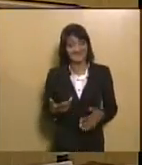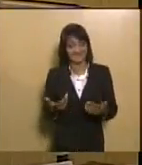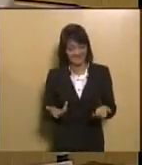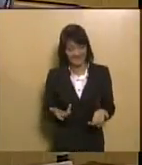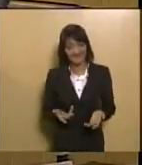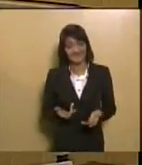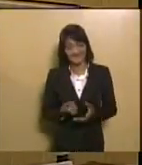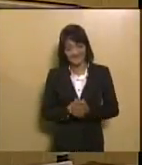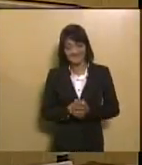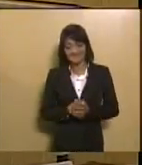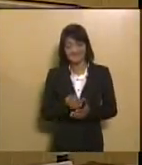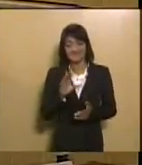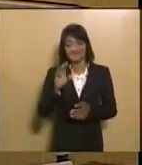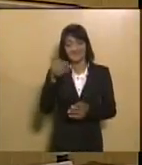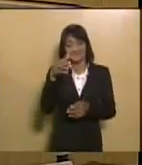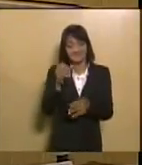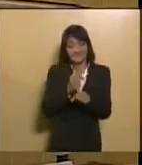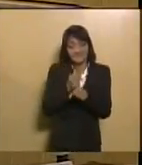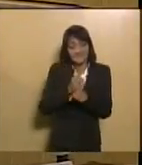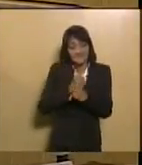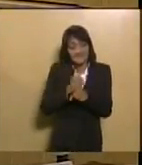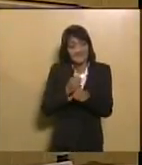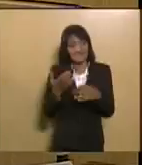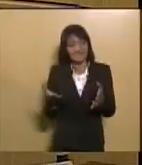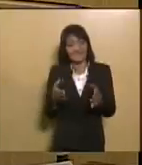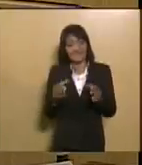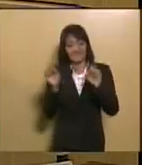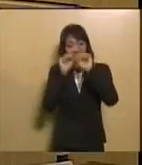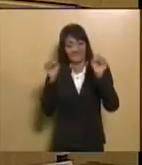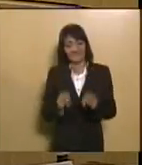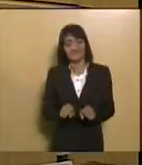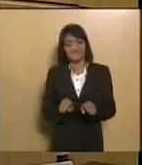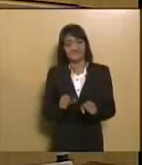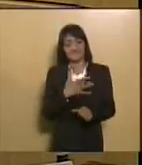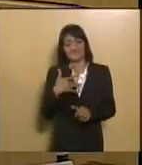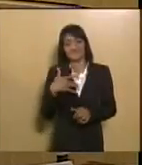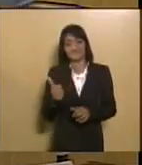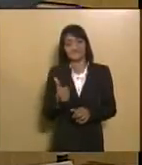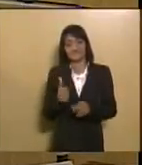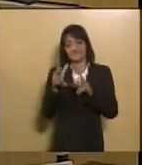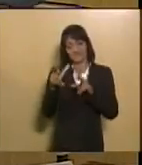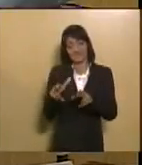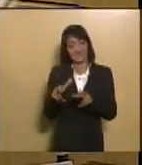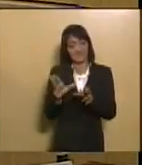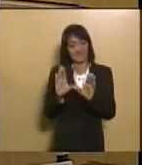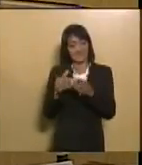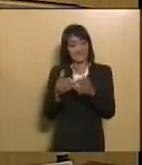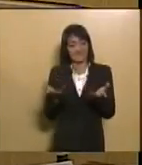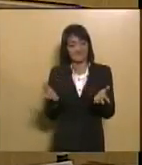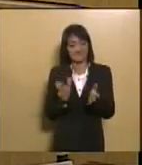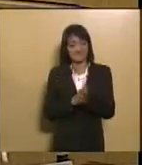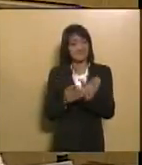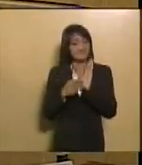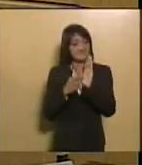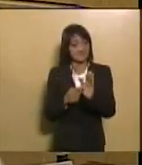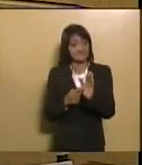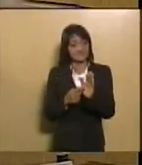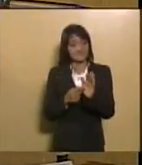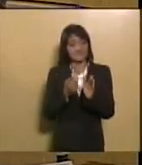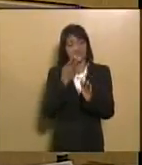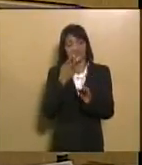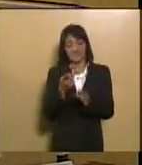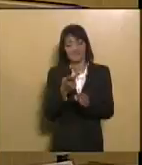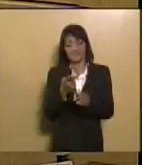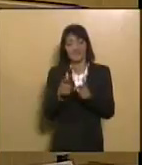sucedendo. Já estão 10 anos controlando a saúde do estado, esse mesmo grupo. E ele disse, tem um vídeo que eu vou fazer questão de postar, gravado por ele, onde ele diz,